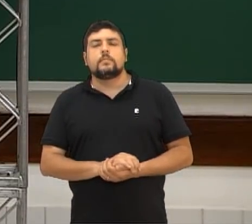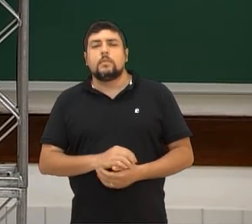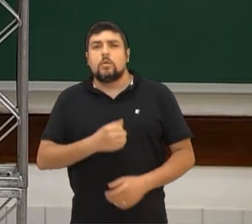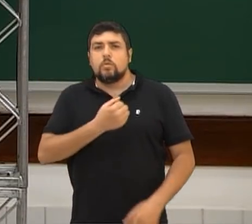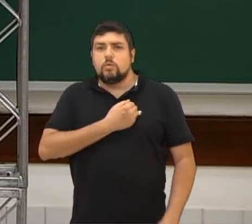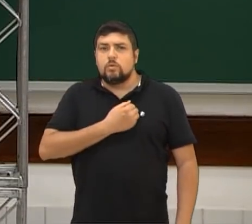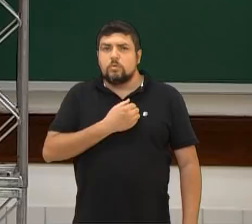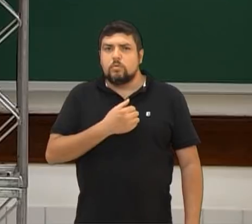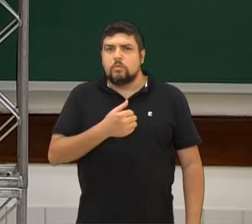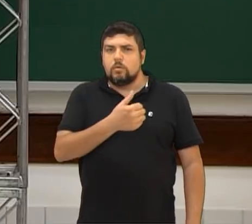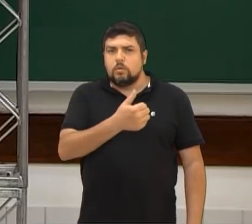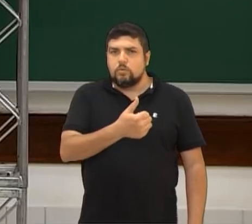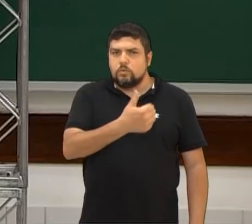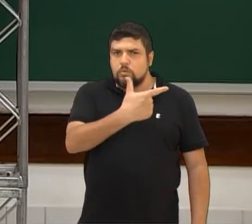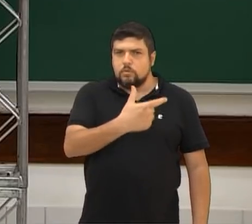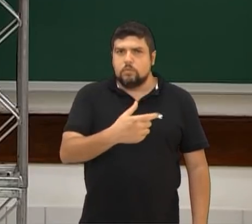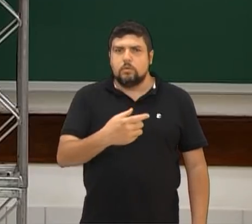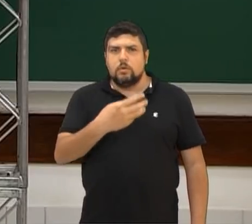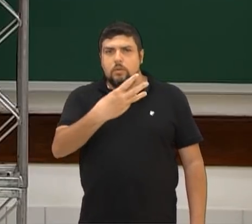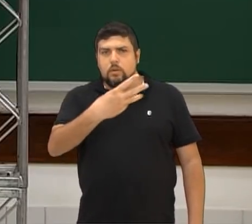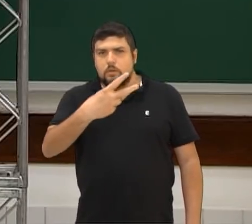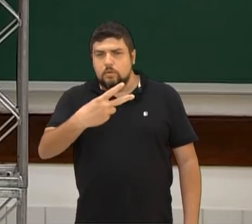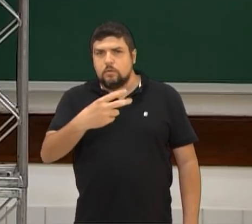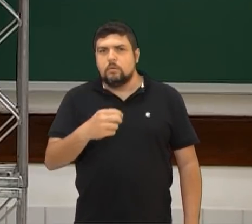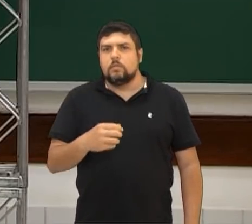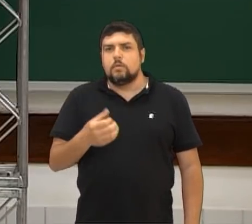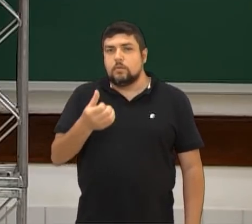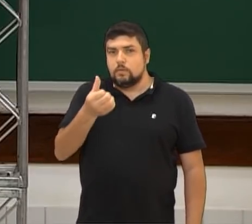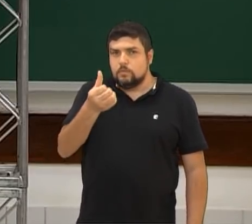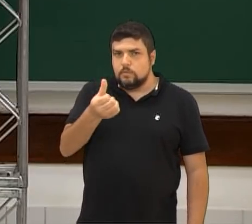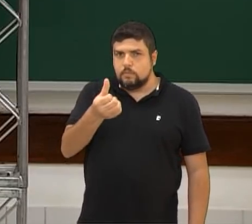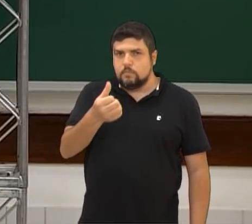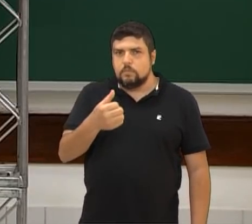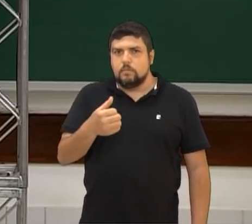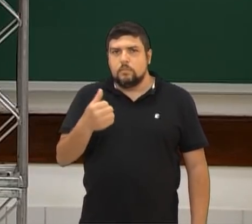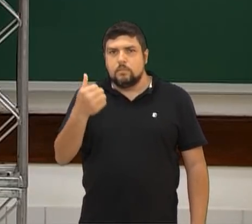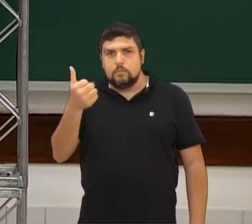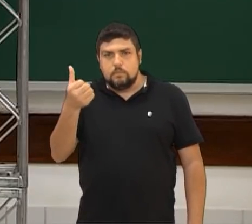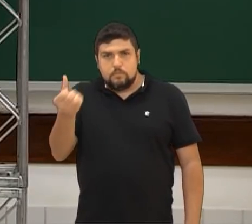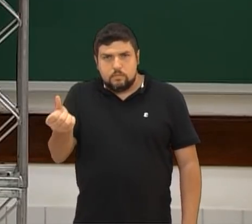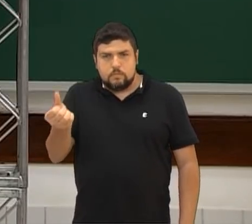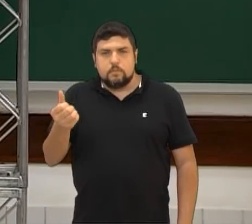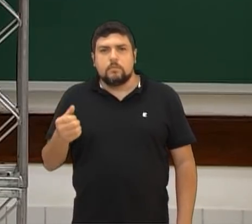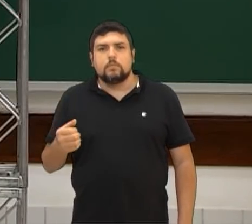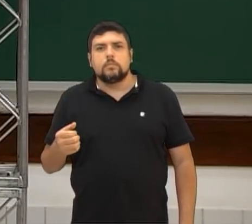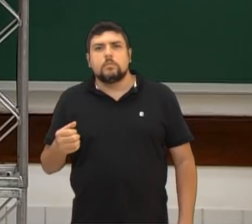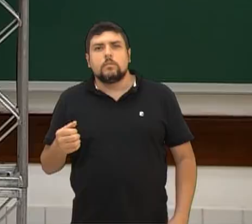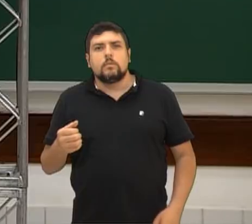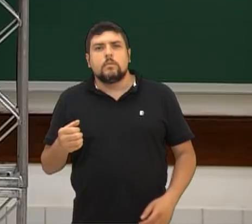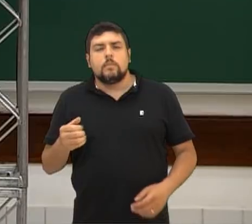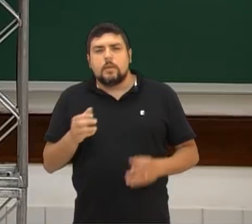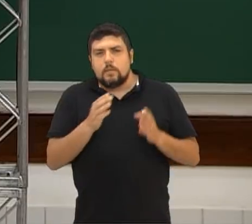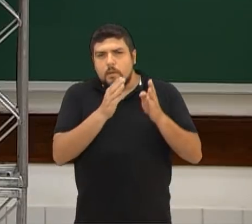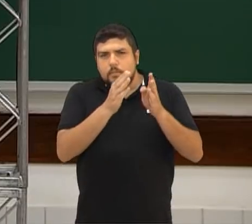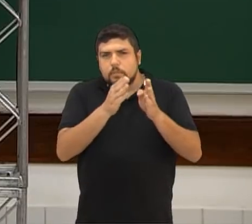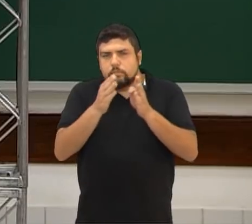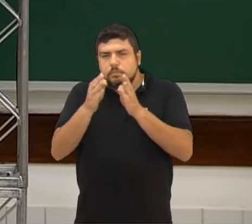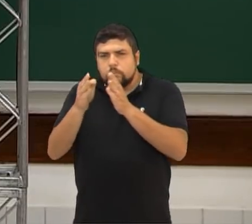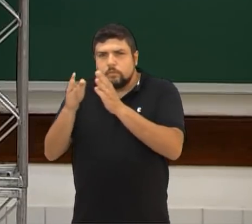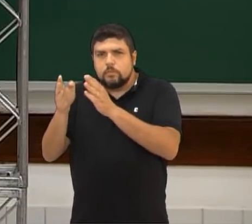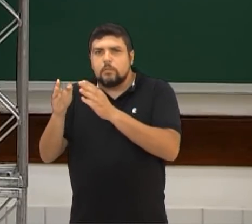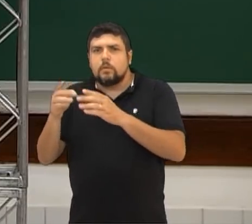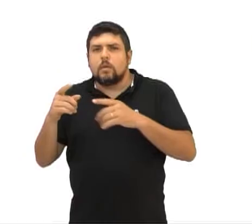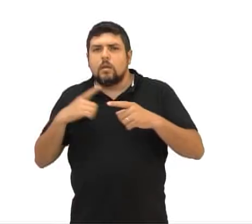números 12, 32, 6 e 16 formam nessa ordem uma